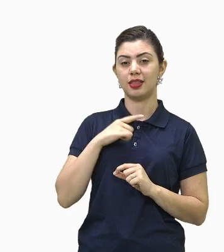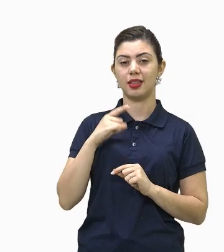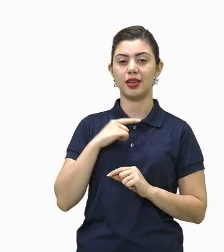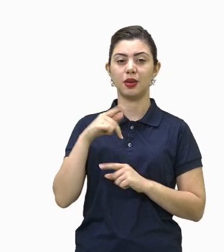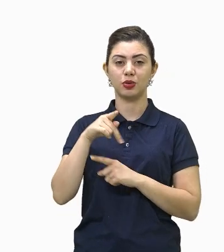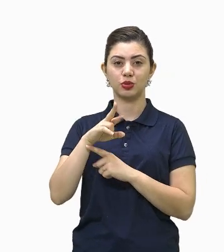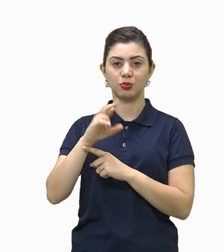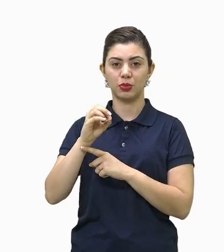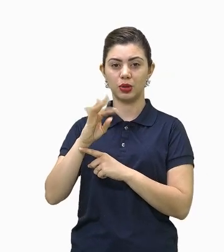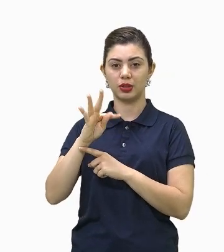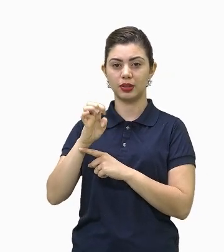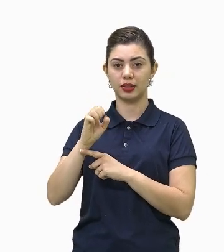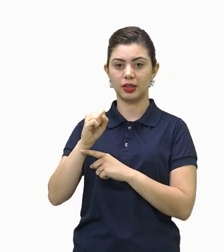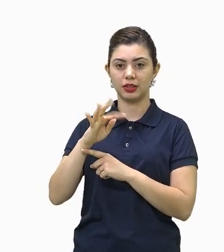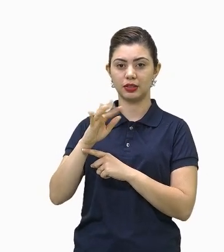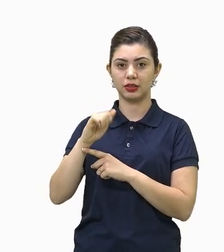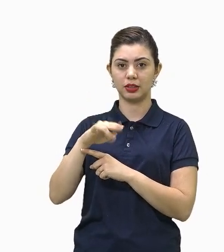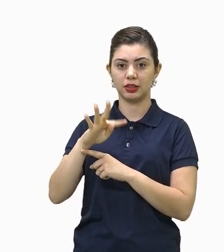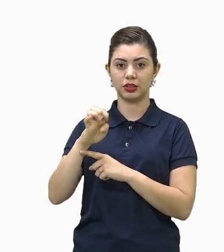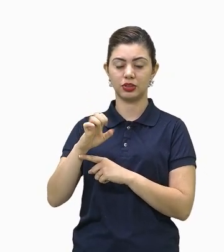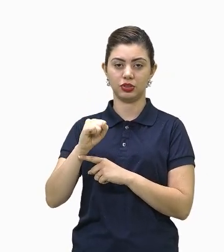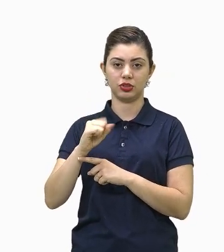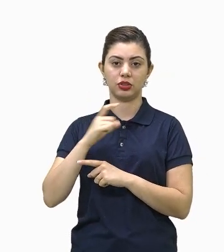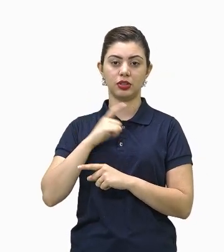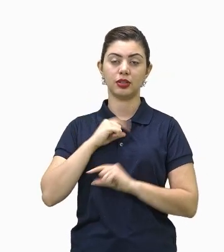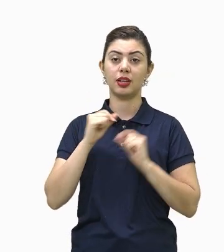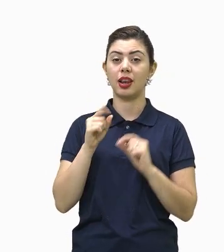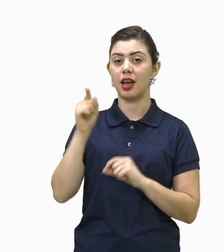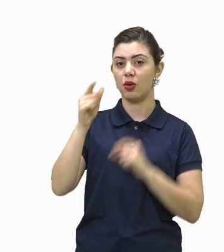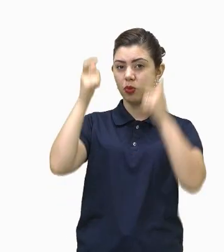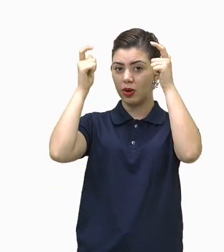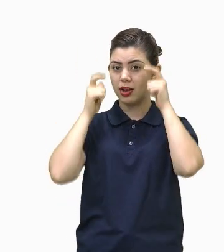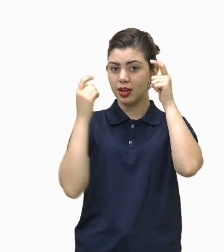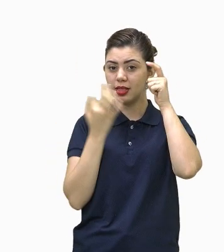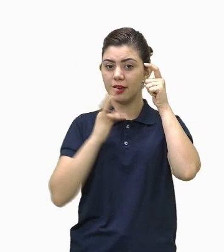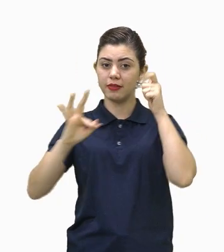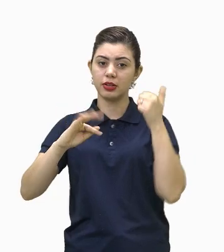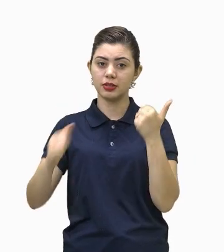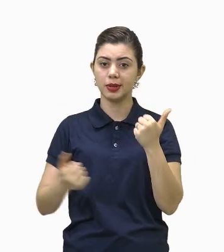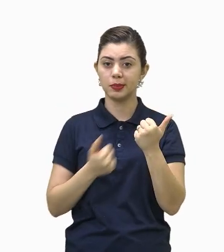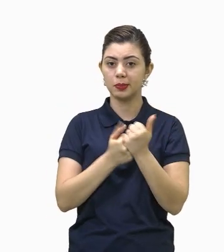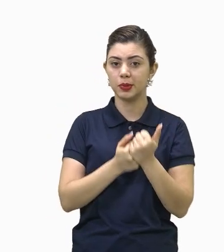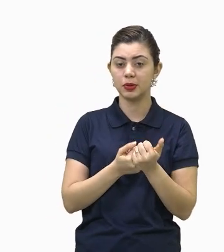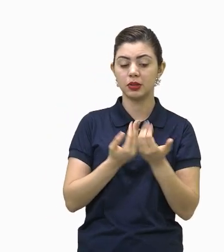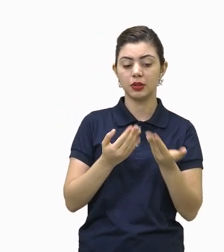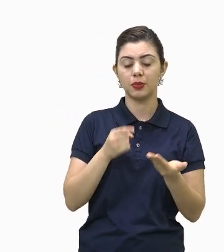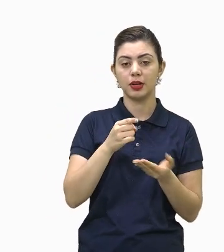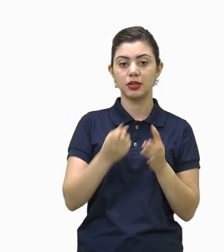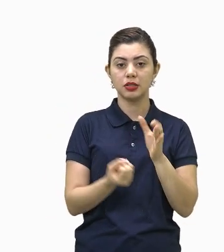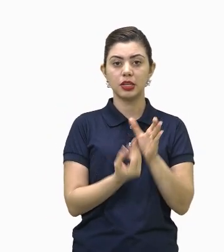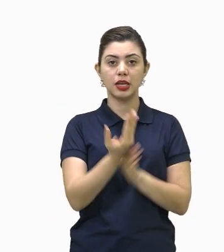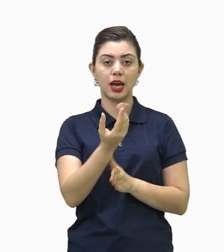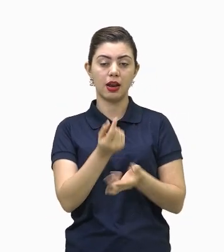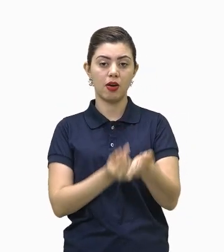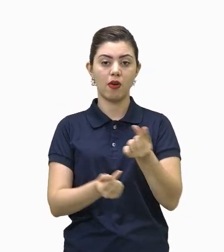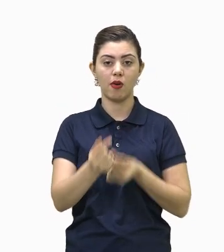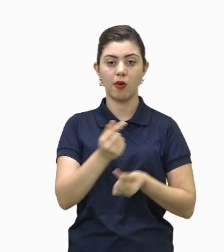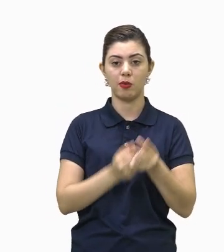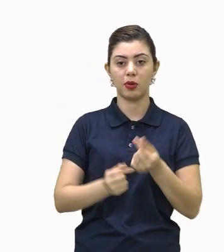tá? Que tinham apoio, então, do rei da França. Eles fundaram uma colônia comercial de nome